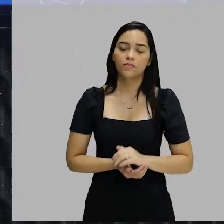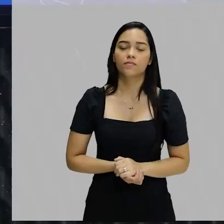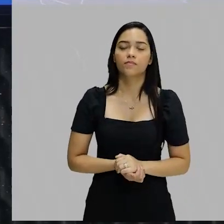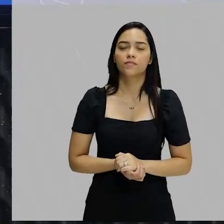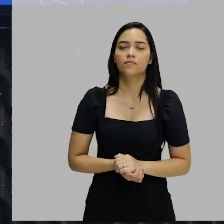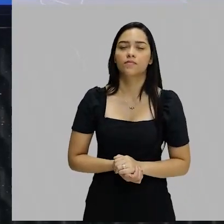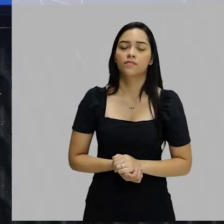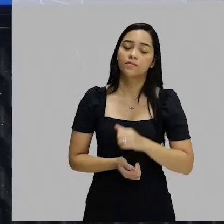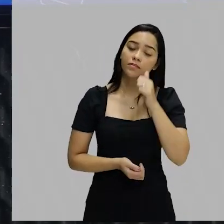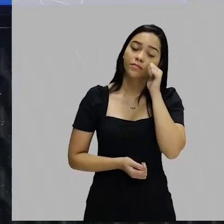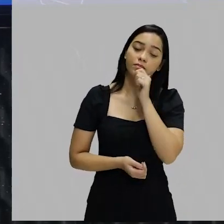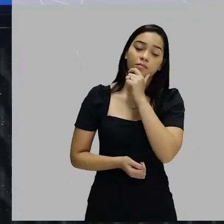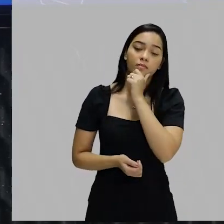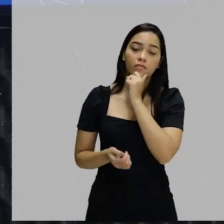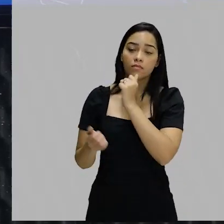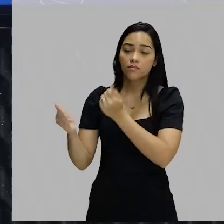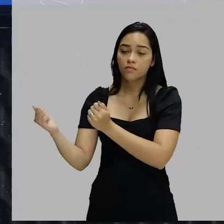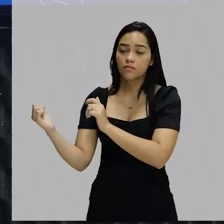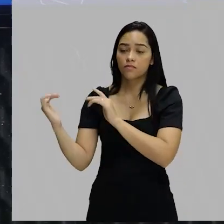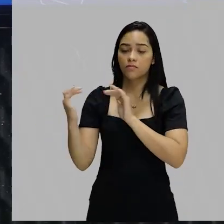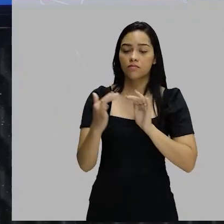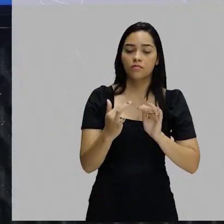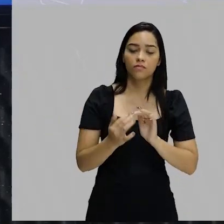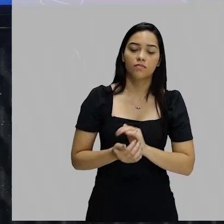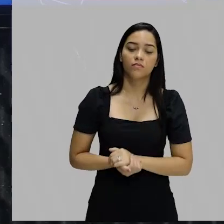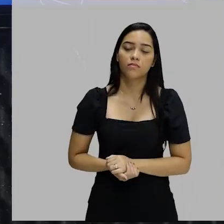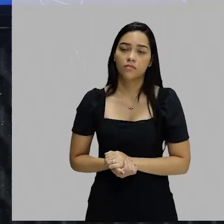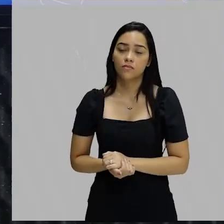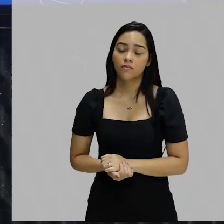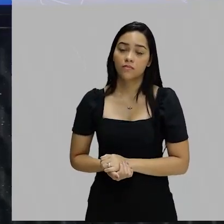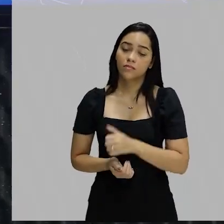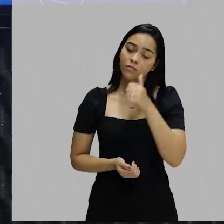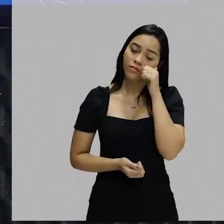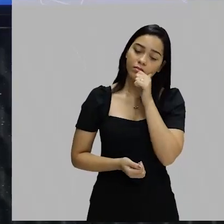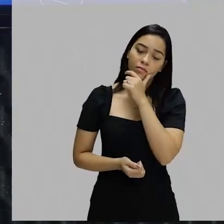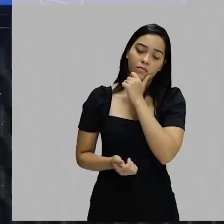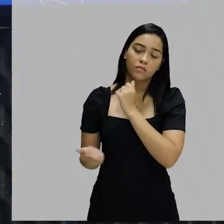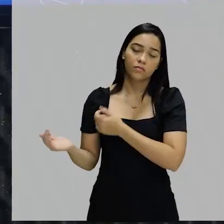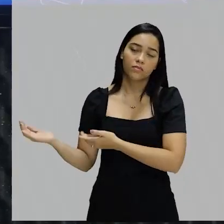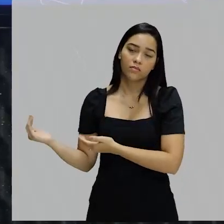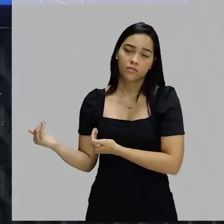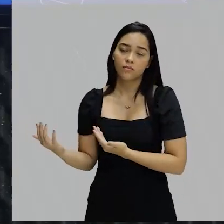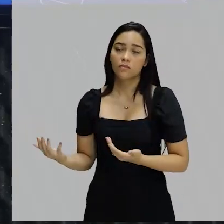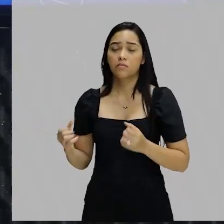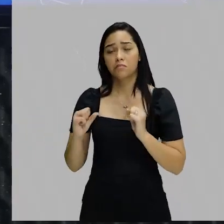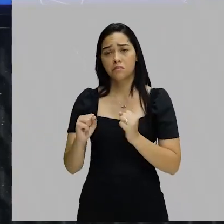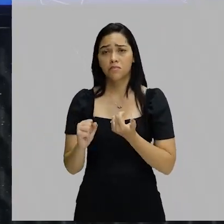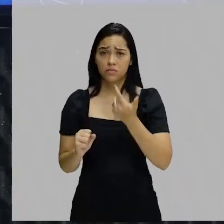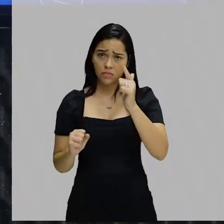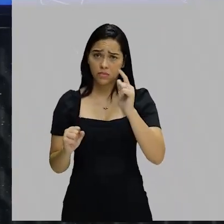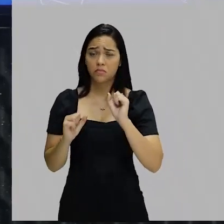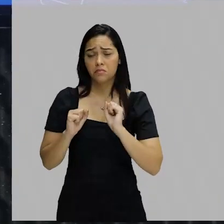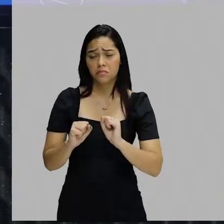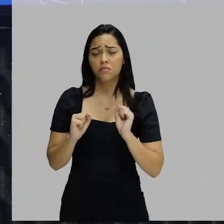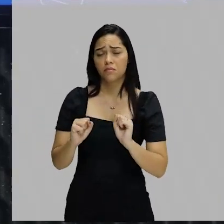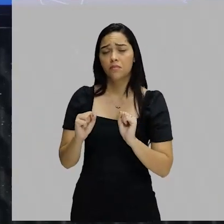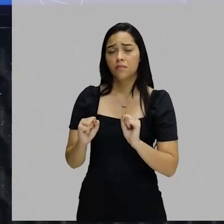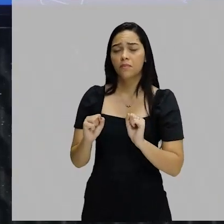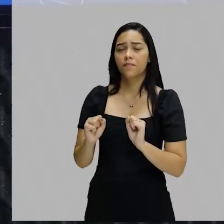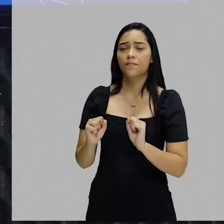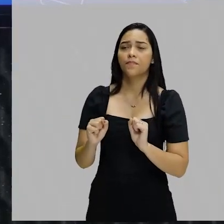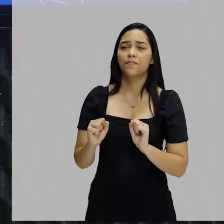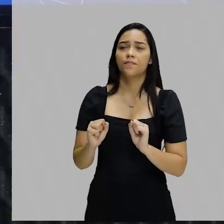a gerente. O imigrante, a imigrante. O jovem, a jovem. Poderia ser um outro determinante? Sim, poderia,